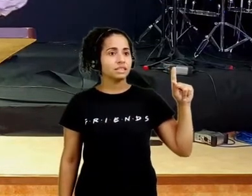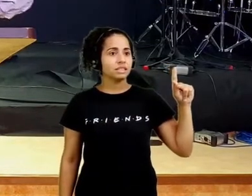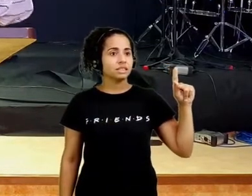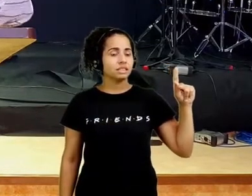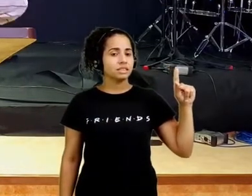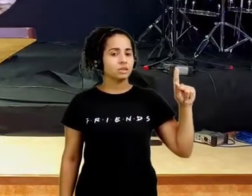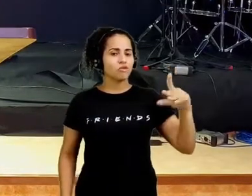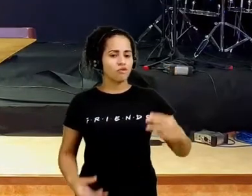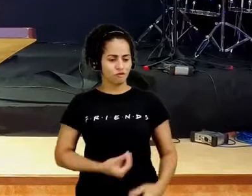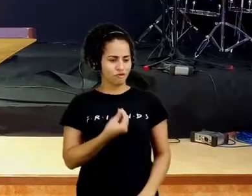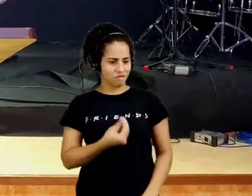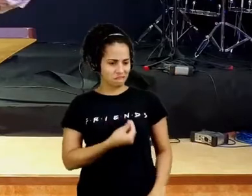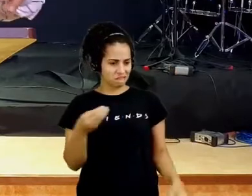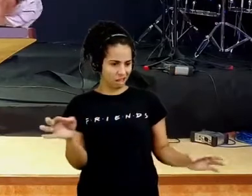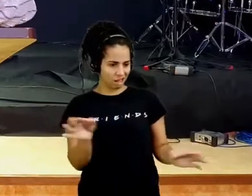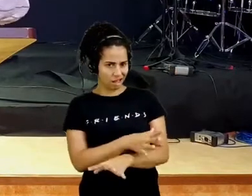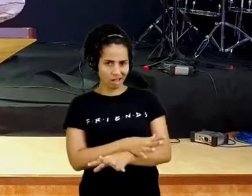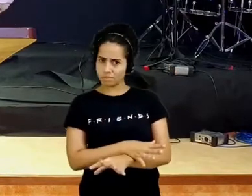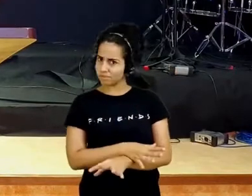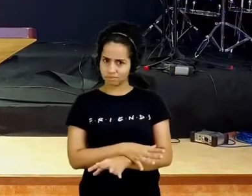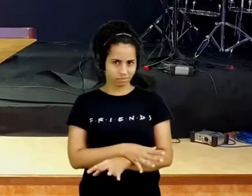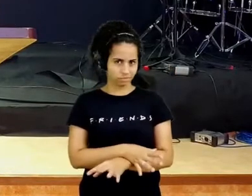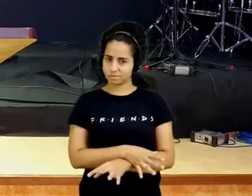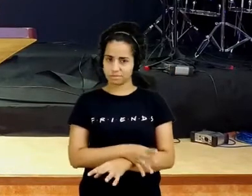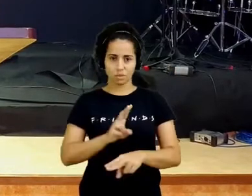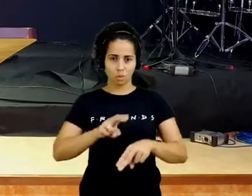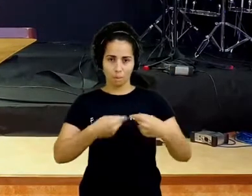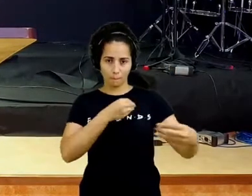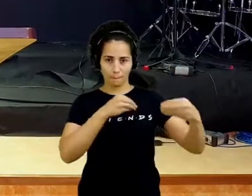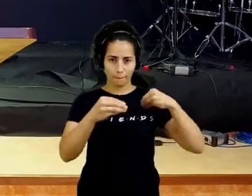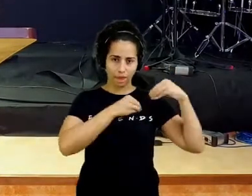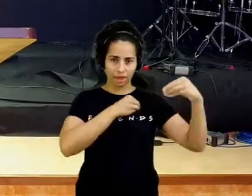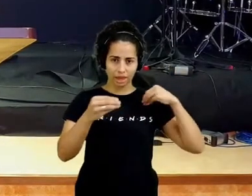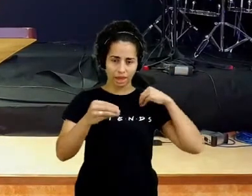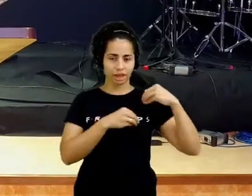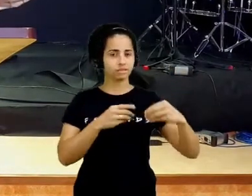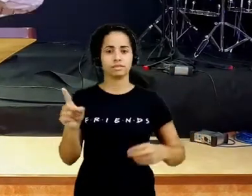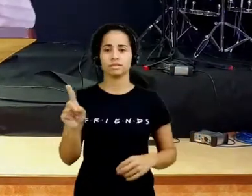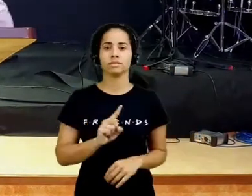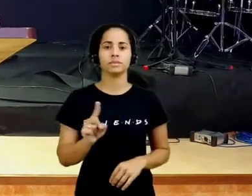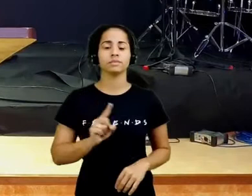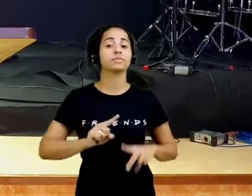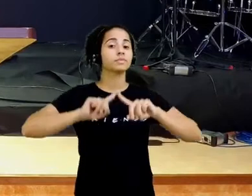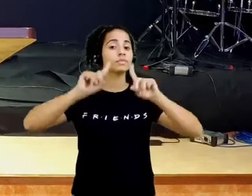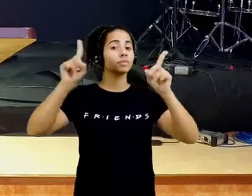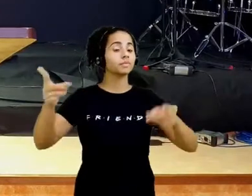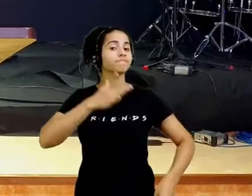destrói nenhum de nós, não elimina-nos por causa dos nossos pecados, por causa das nossas transgressões,